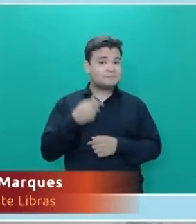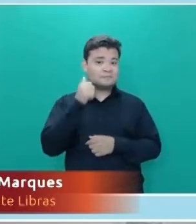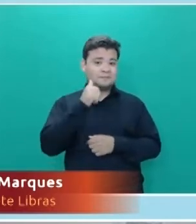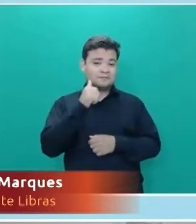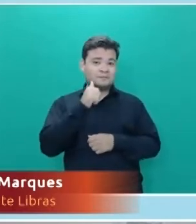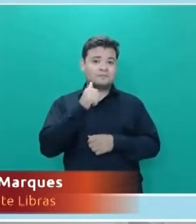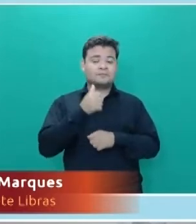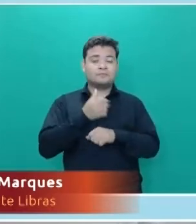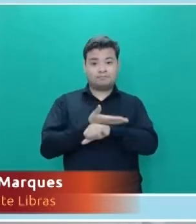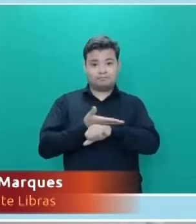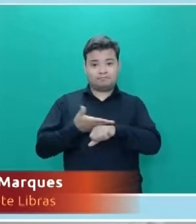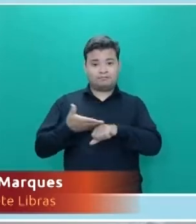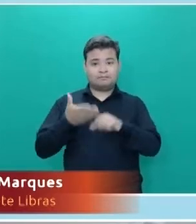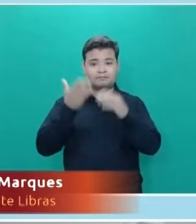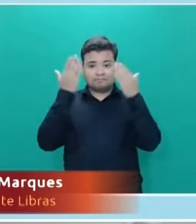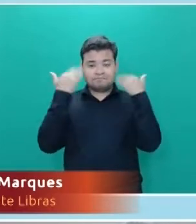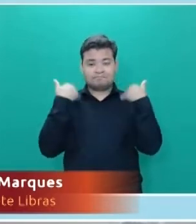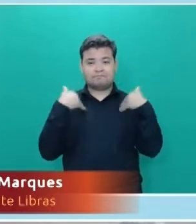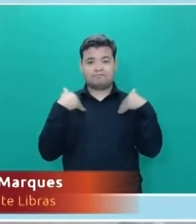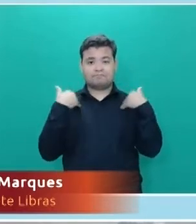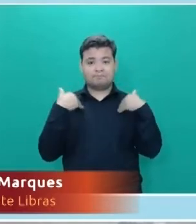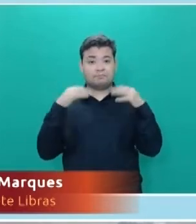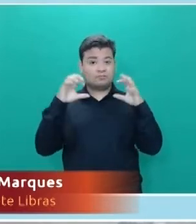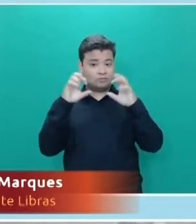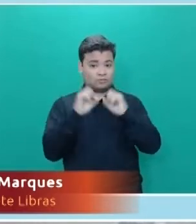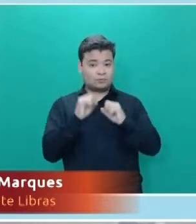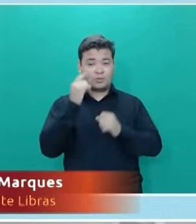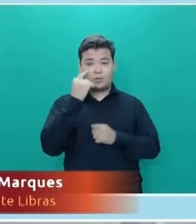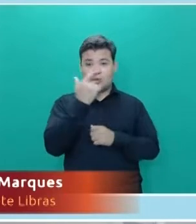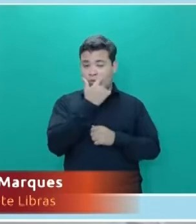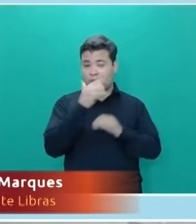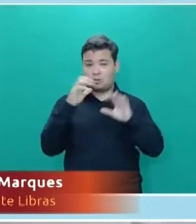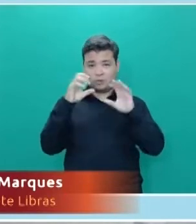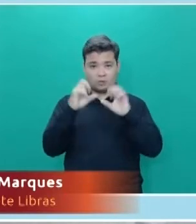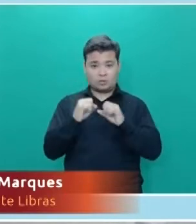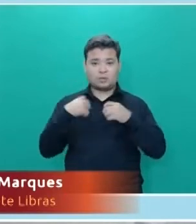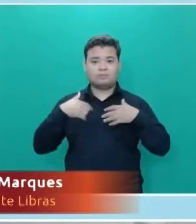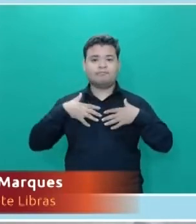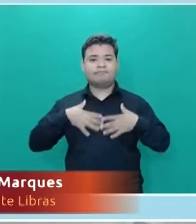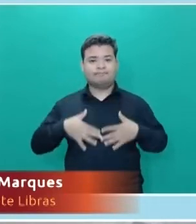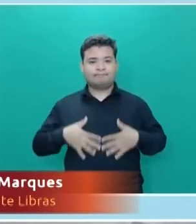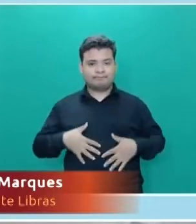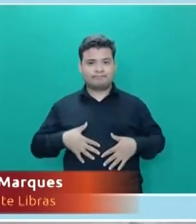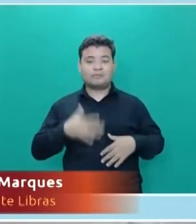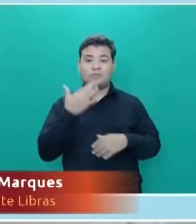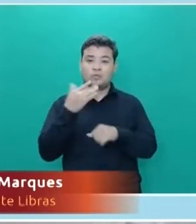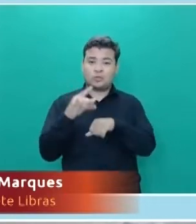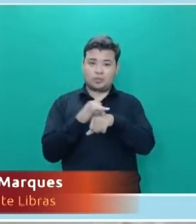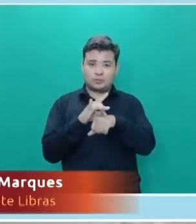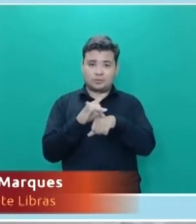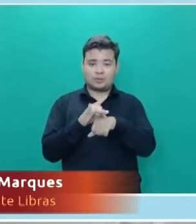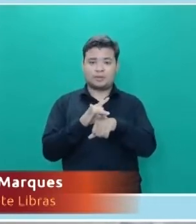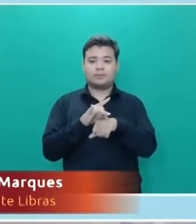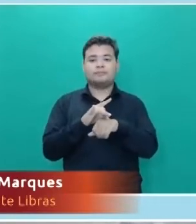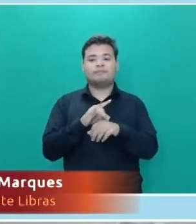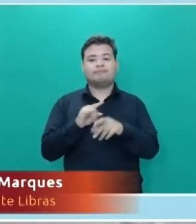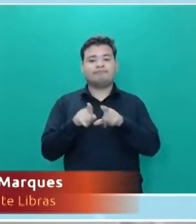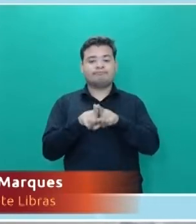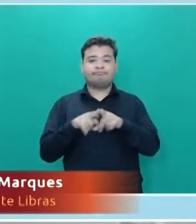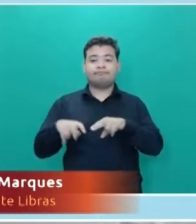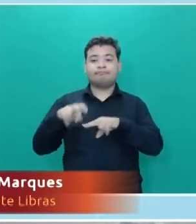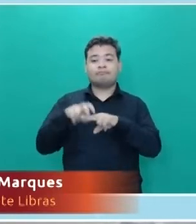e lisos na altura dos ombros, olhos também escuros, visto uma roupa preta e estou sentada em uma redação com